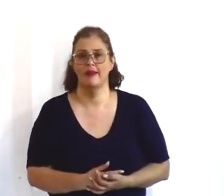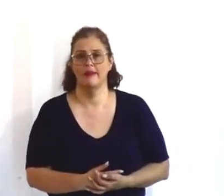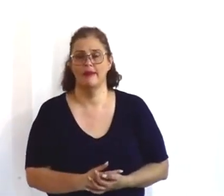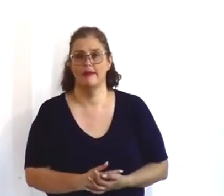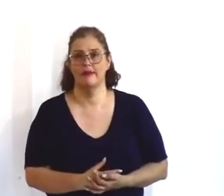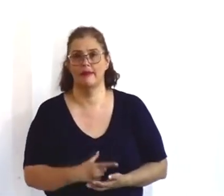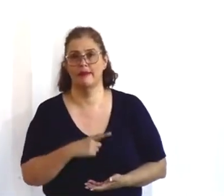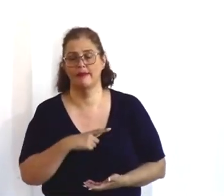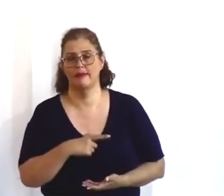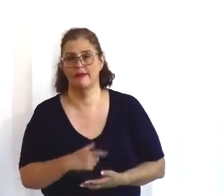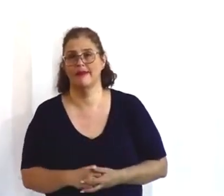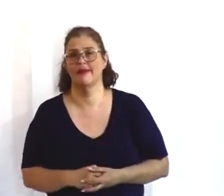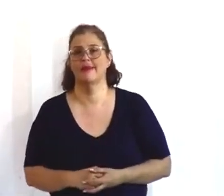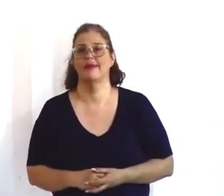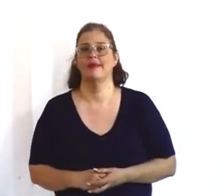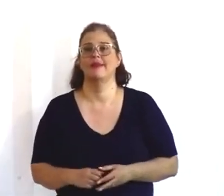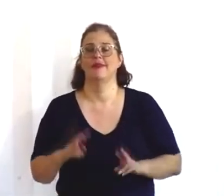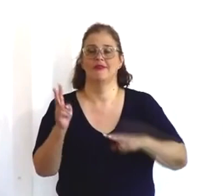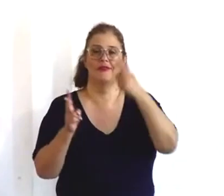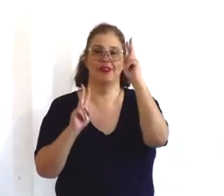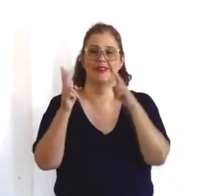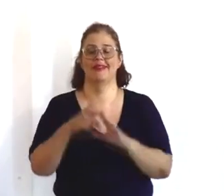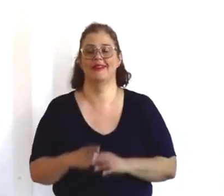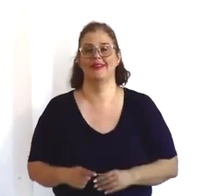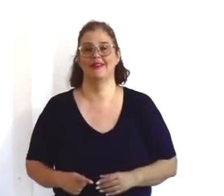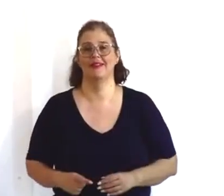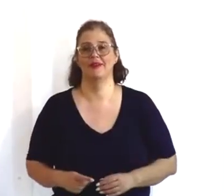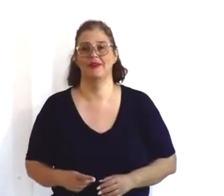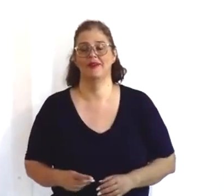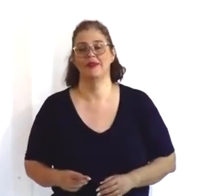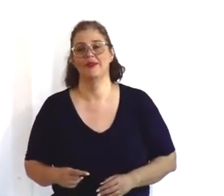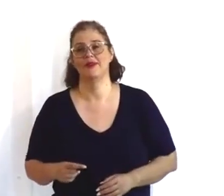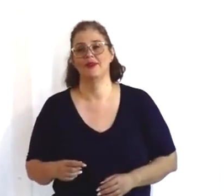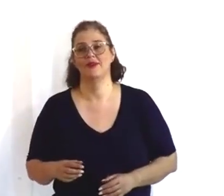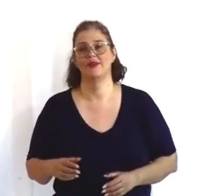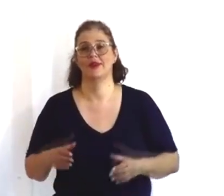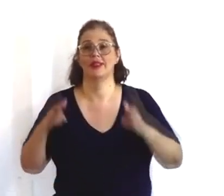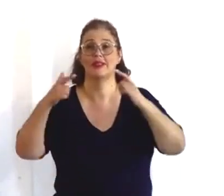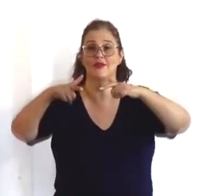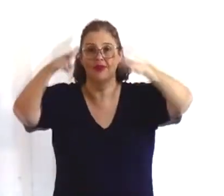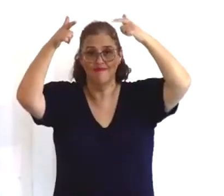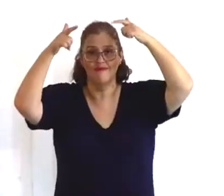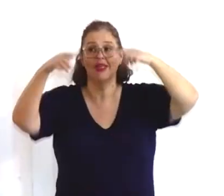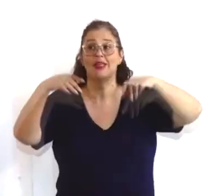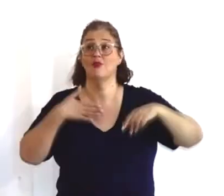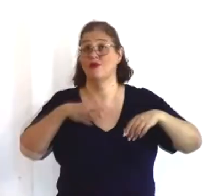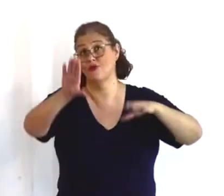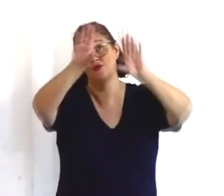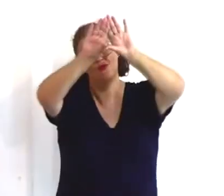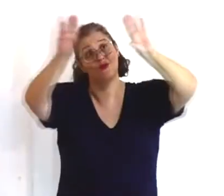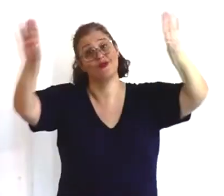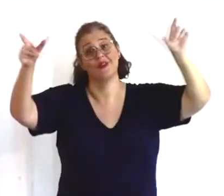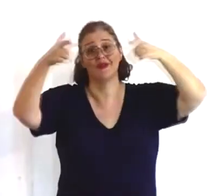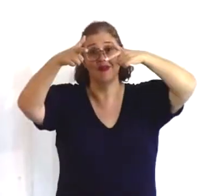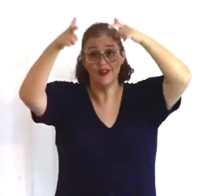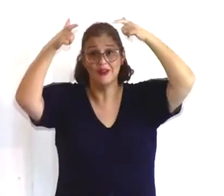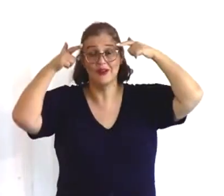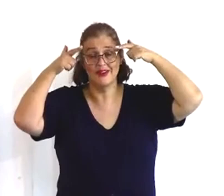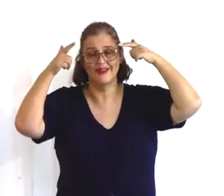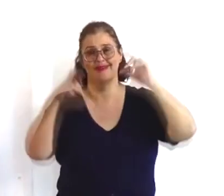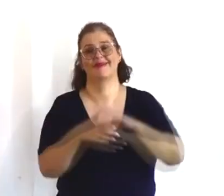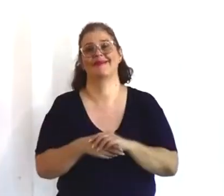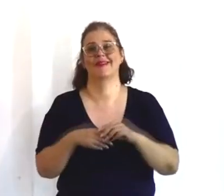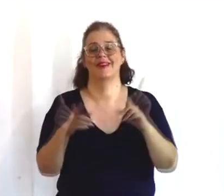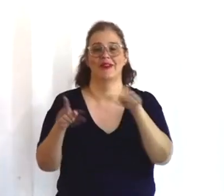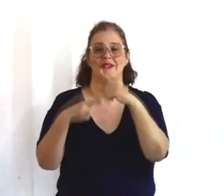de Cristo na cruz, nós também receberemos a coroa da vida, se perseverarmos até o fim. Este hino que nós vamos entoar